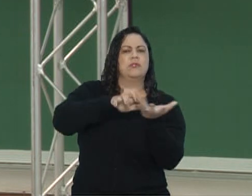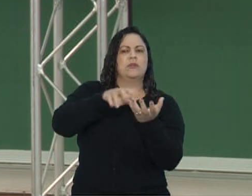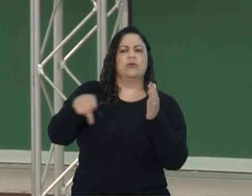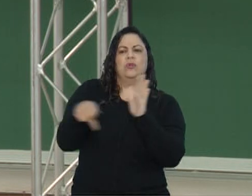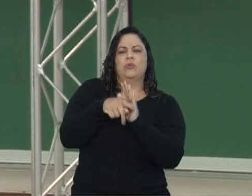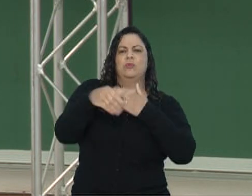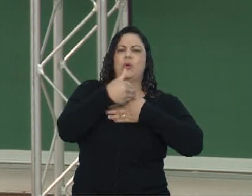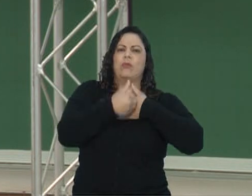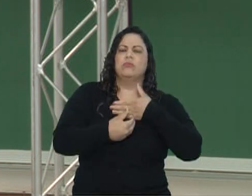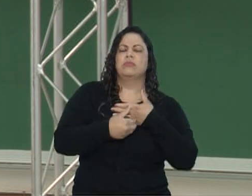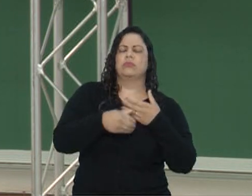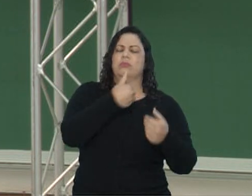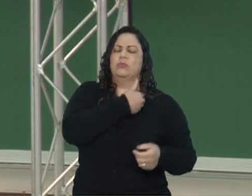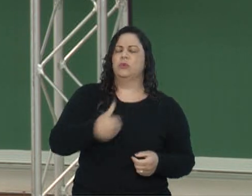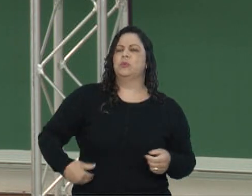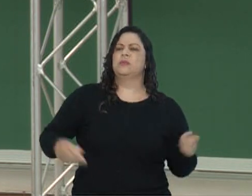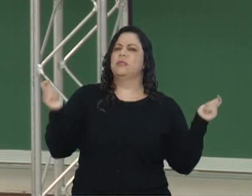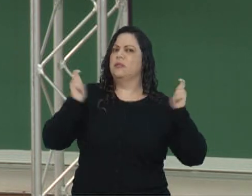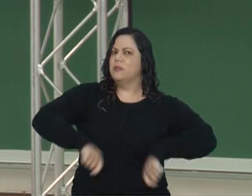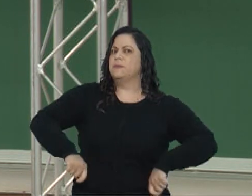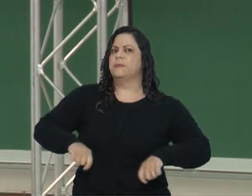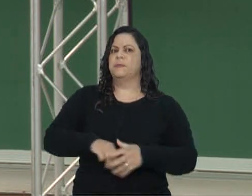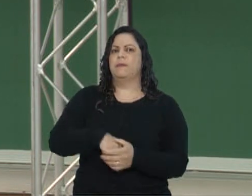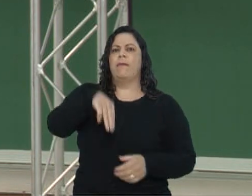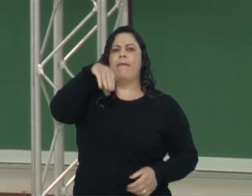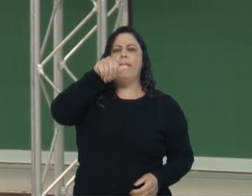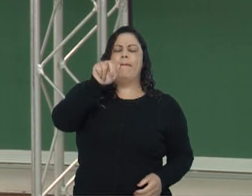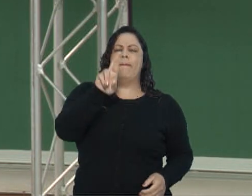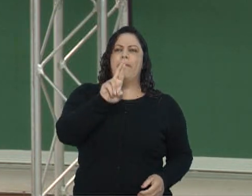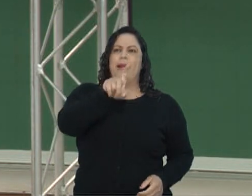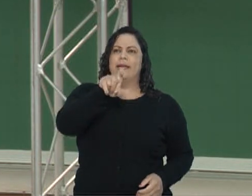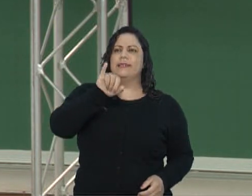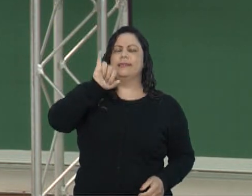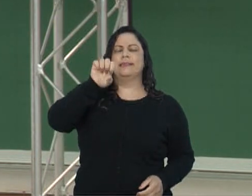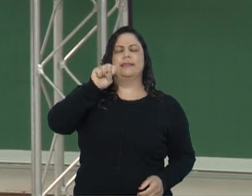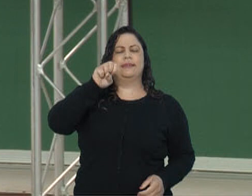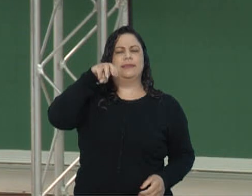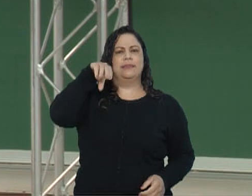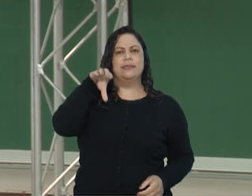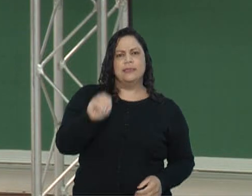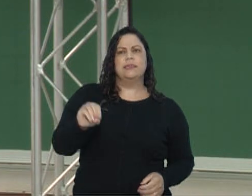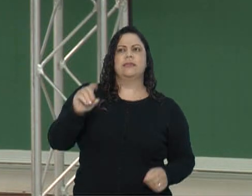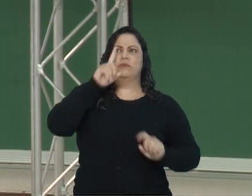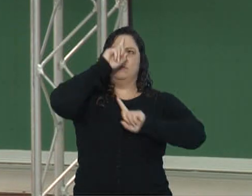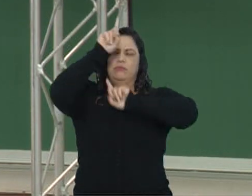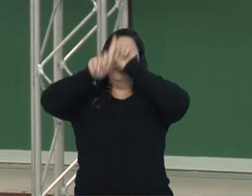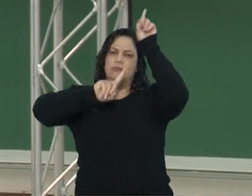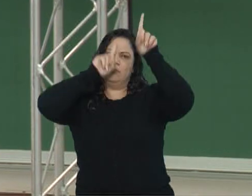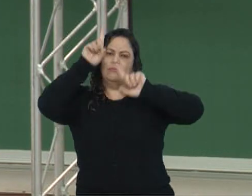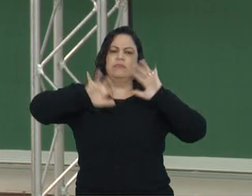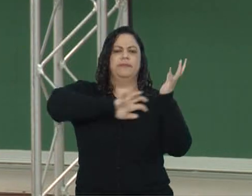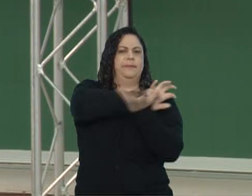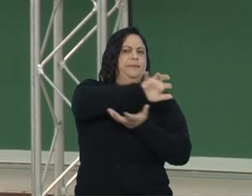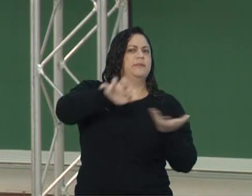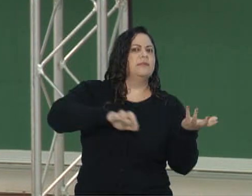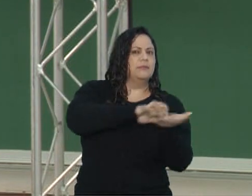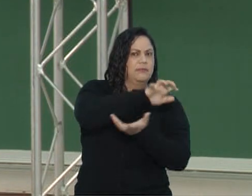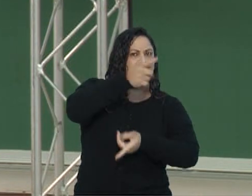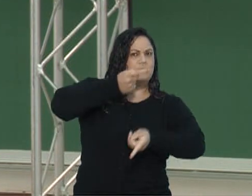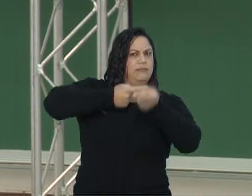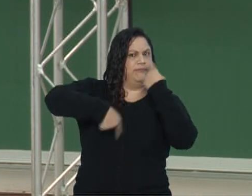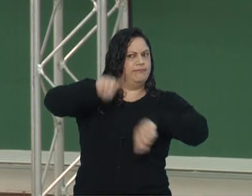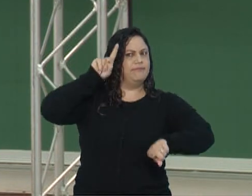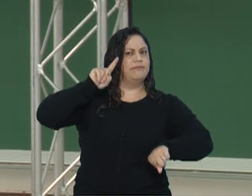como socialistas comunistas, marxistas. Né? O marxismo tem muito nessa ideia de revolução. Né? Mas a revolução não